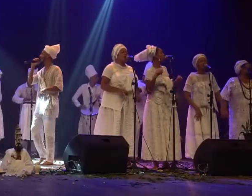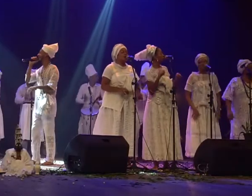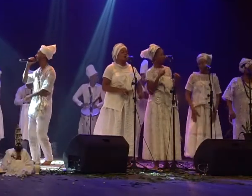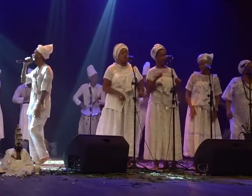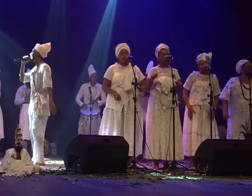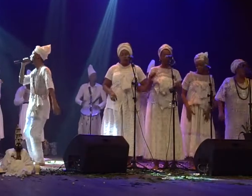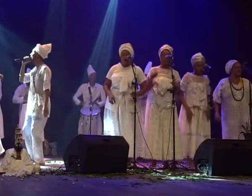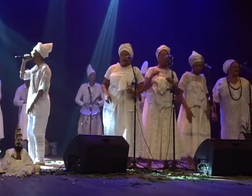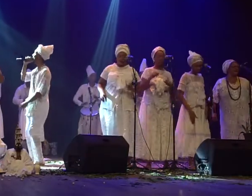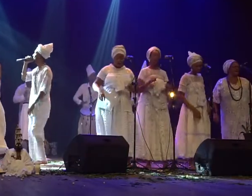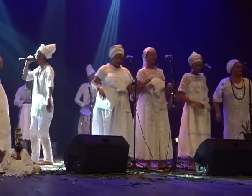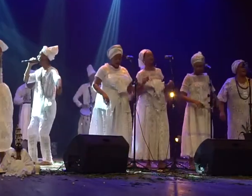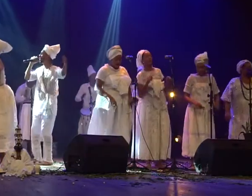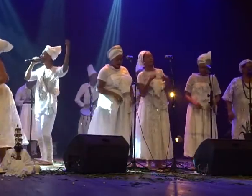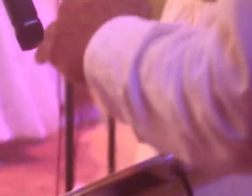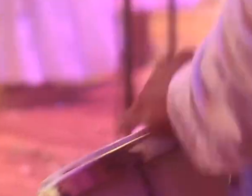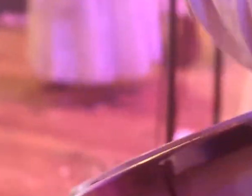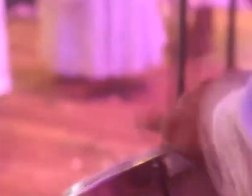lalala lalala